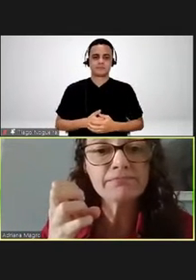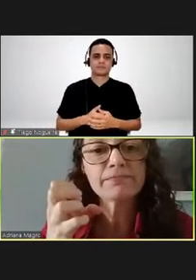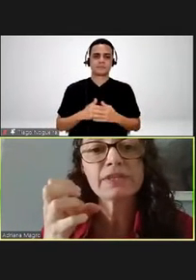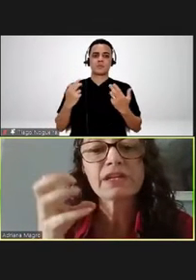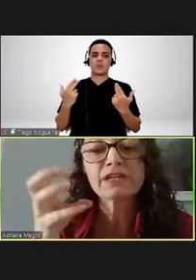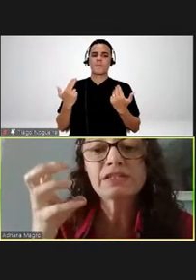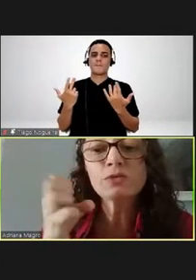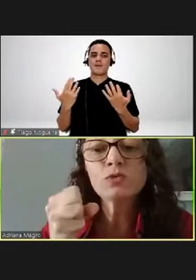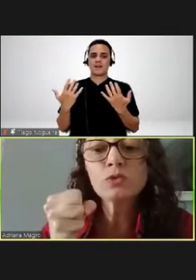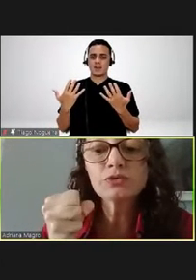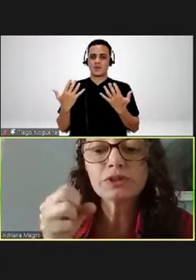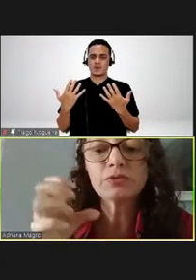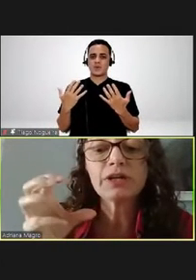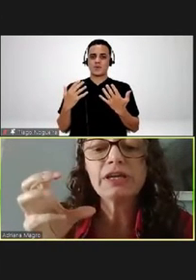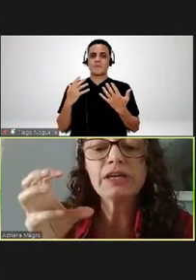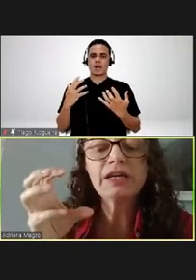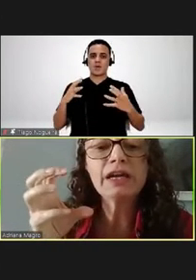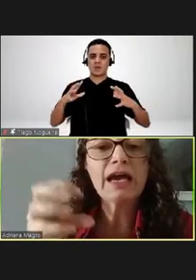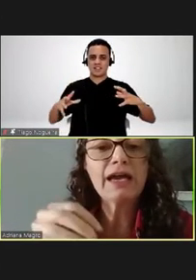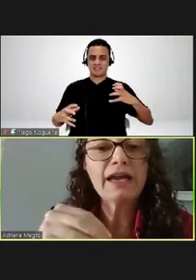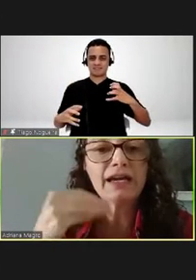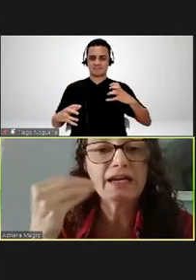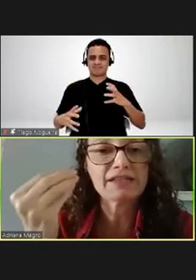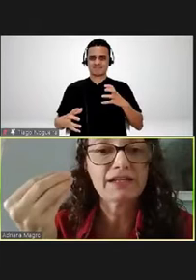contêm, seguram, e